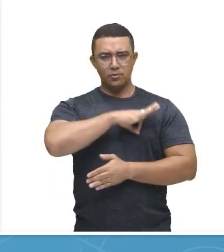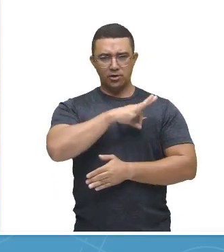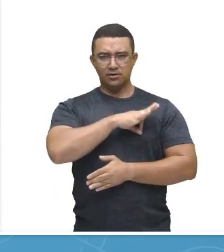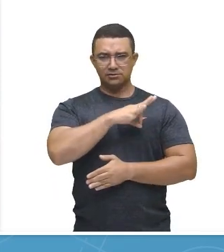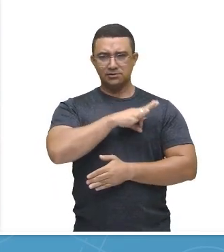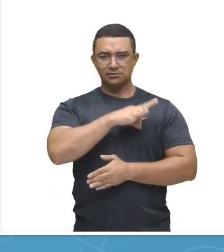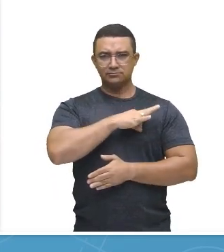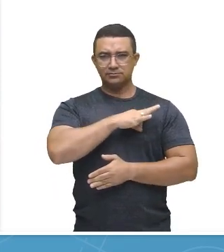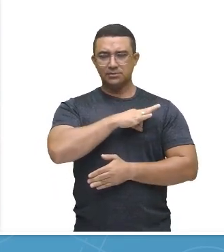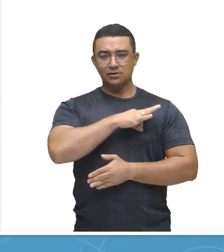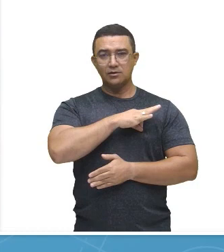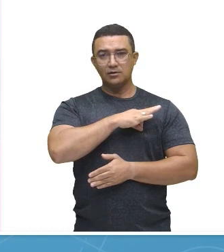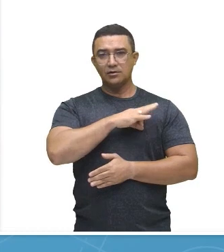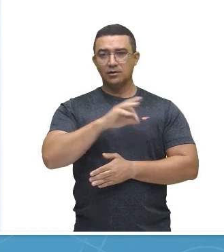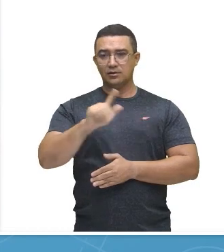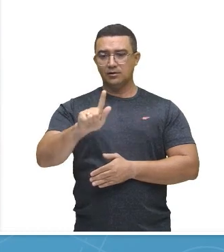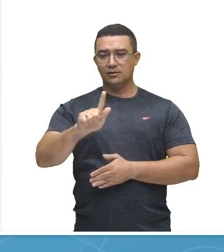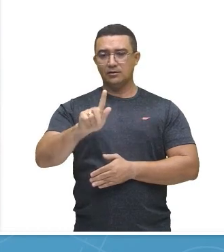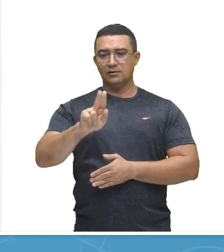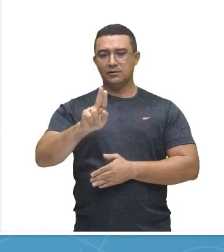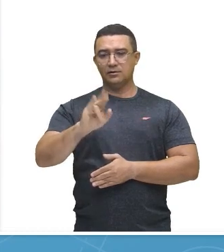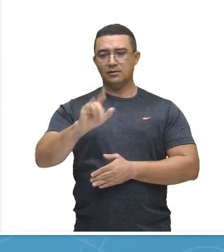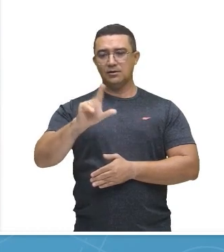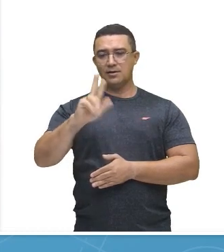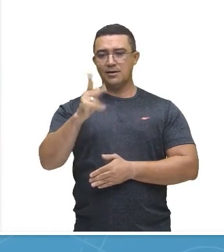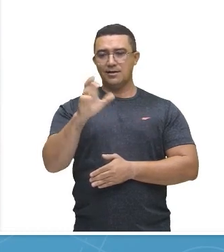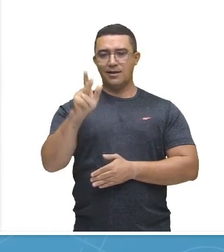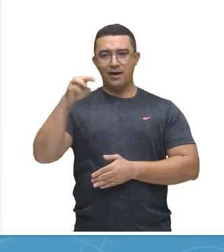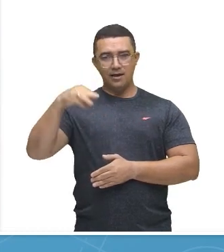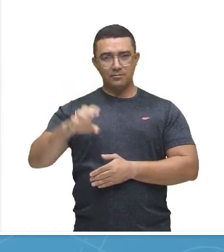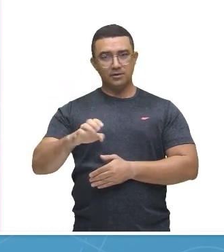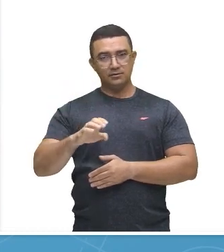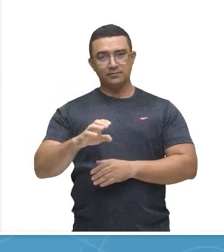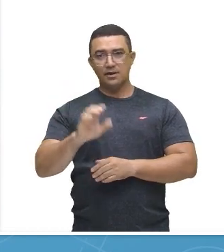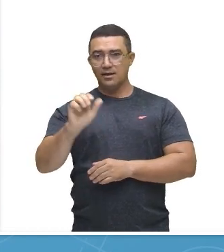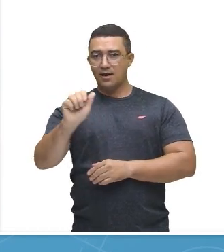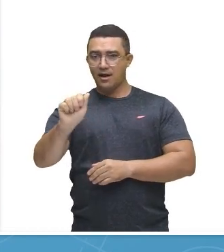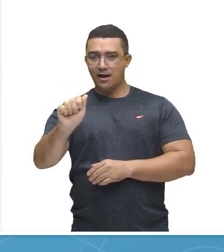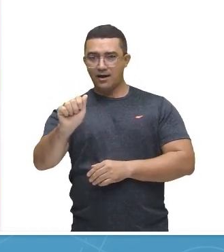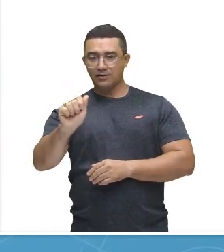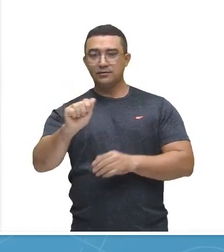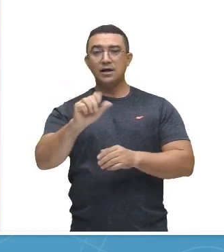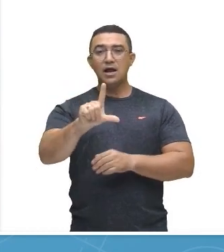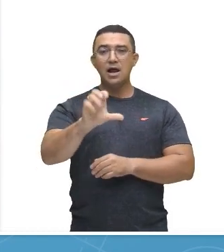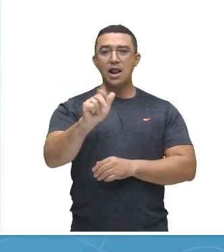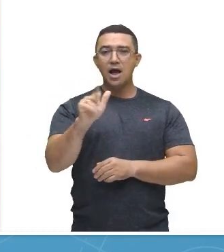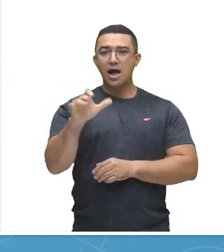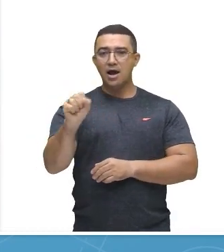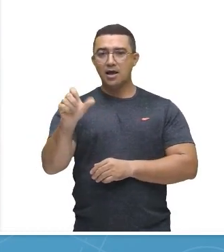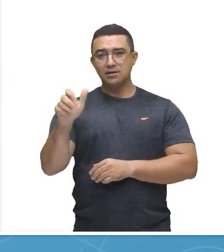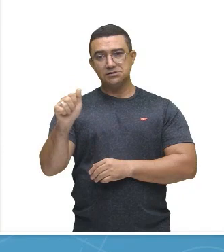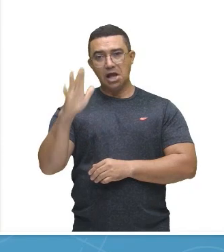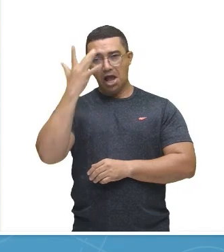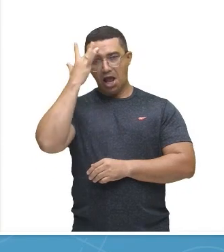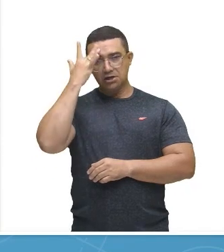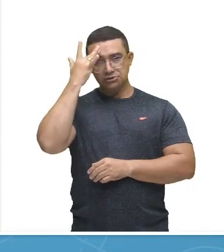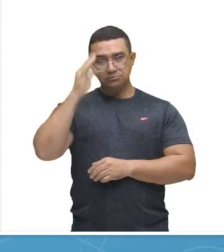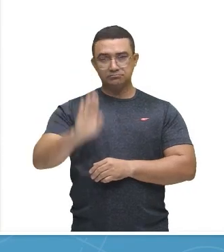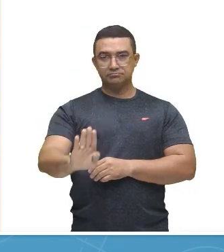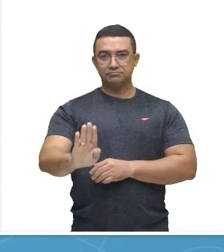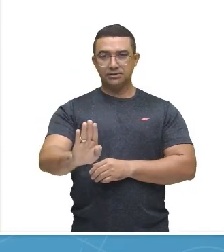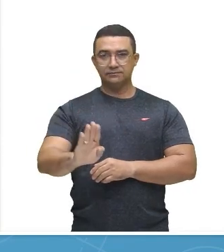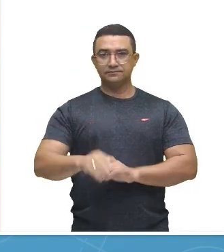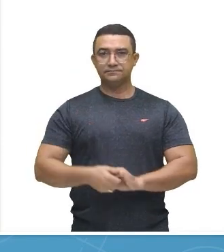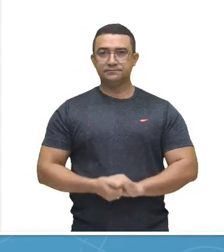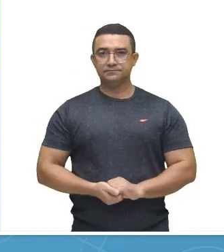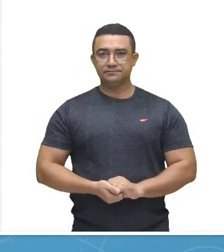bacana, Guilherme Amaral. Mudei de ideia, disse a Larissa. Ótimo, então. Sem problema, Larissa, ela acha que é a letra B, tá bom? Então,